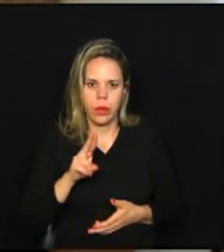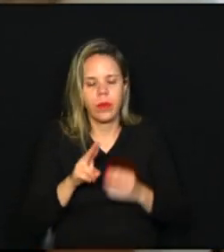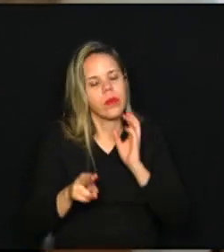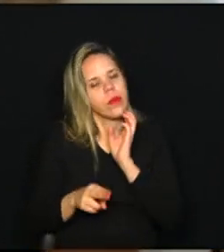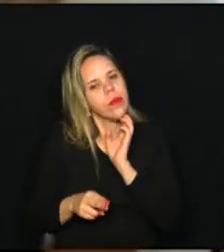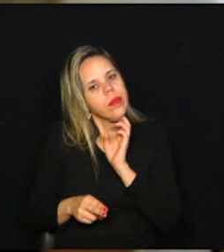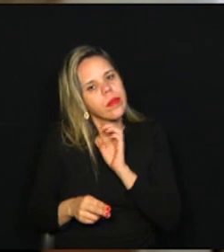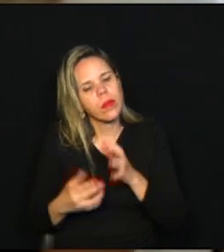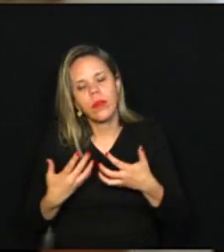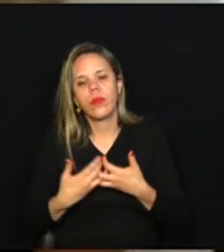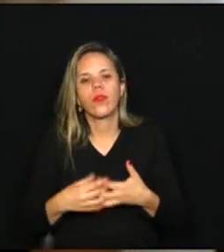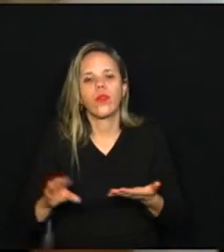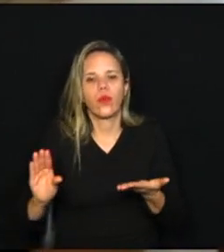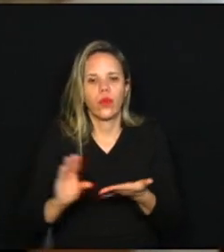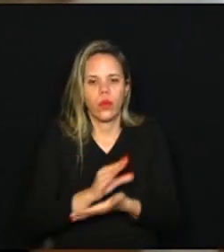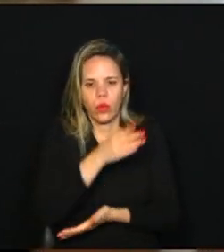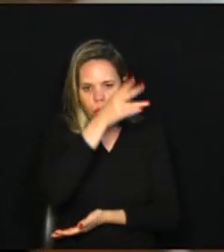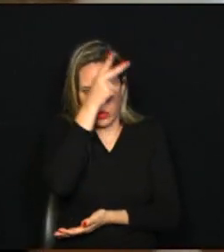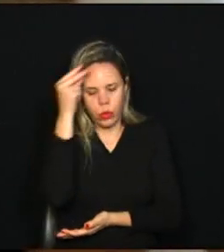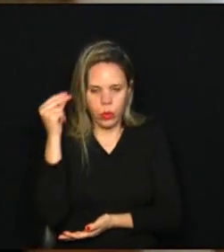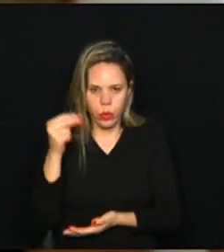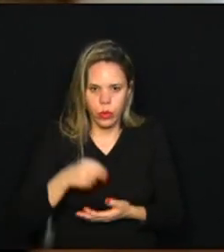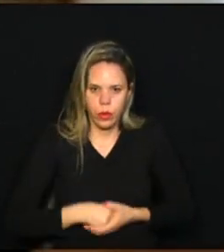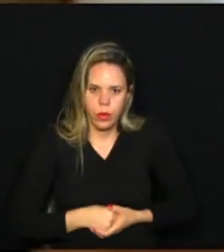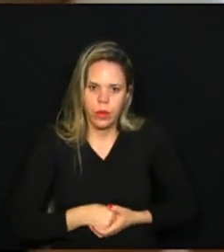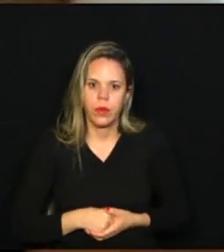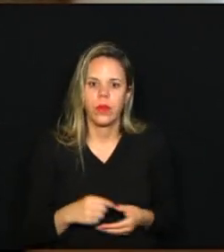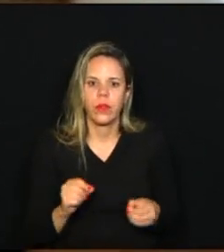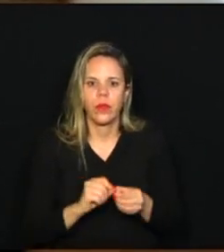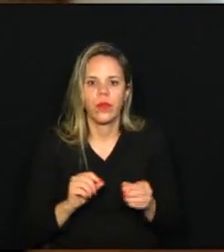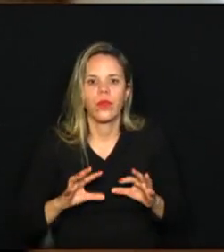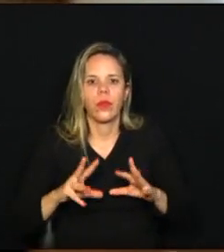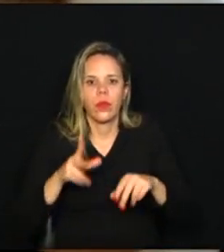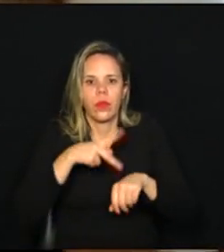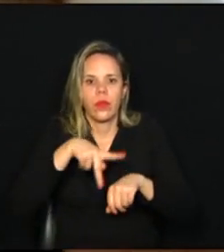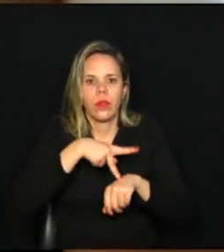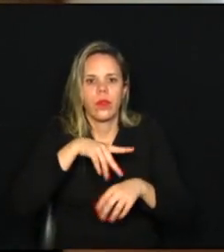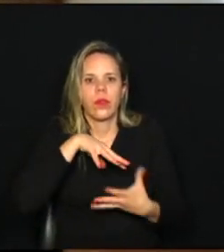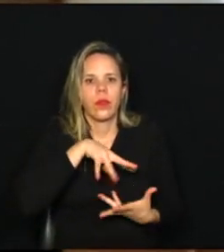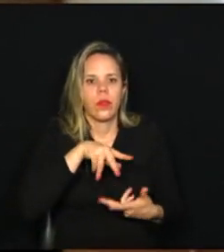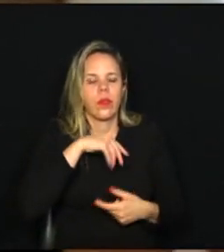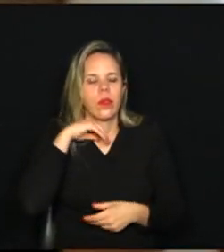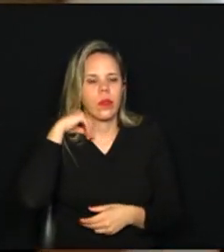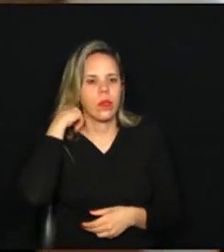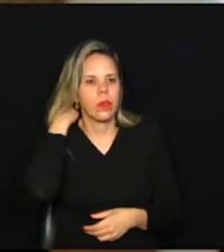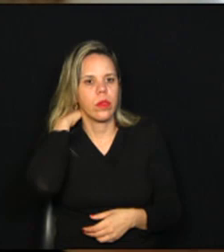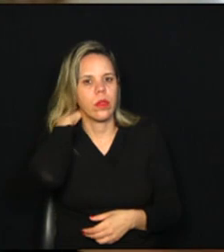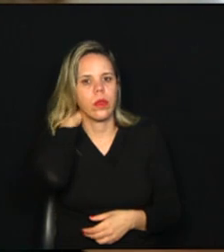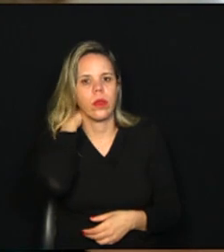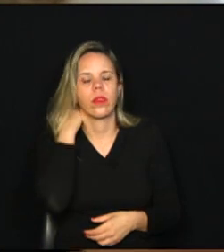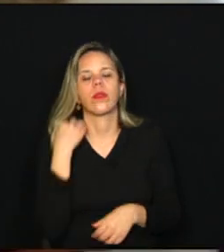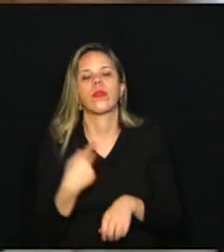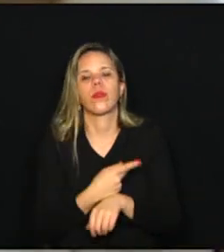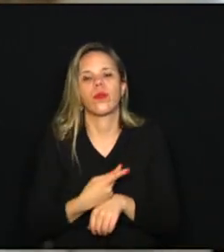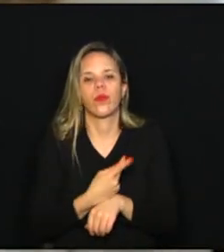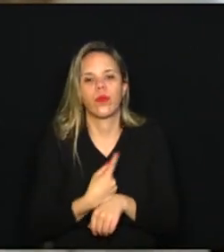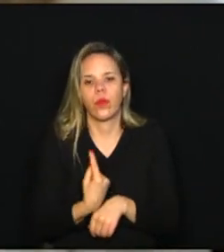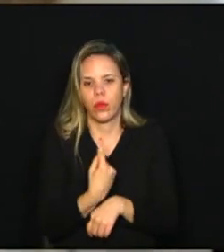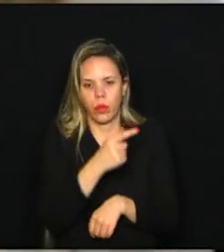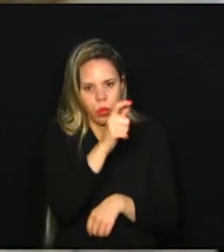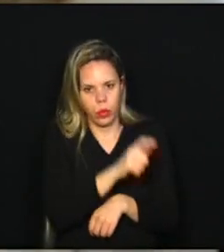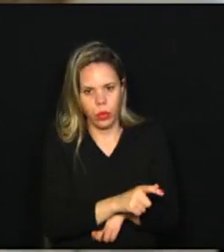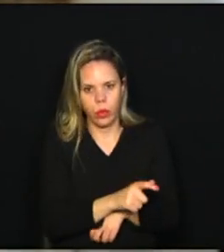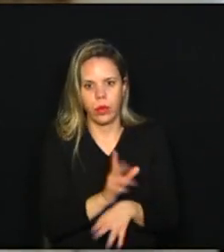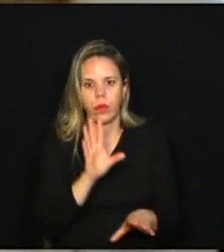do recurso público, e isso é feito em todos os países do mundo, a gente procura um caso que seja o